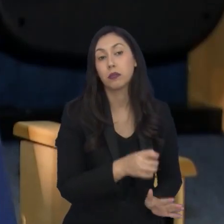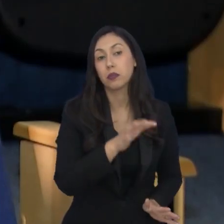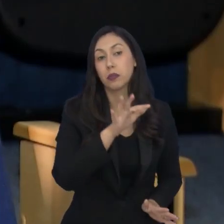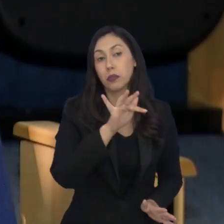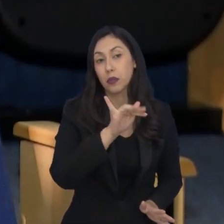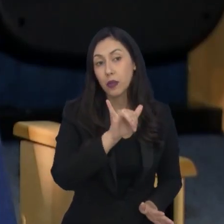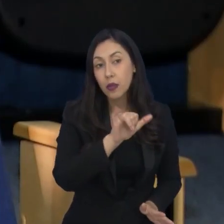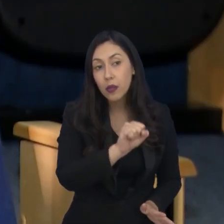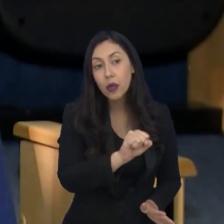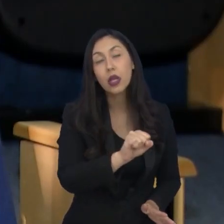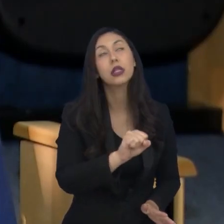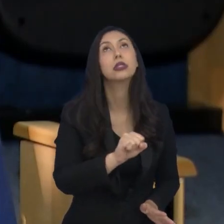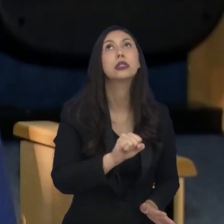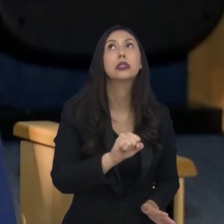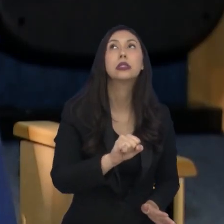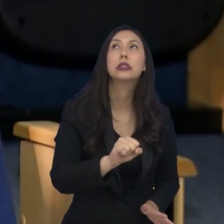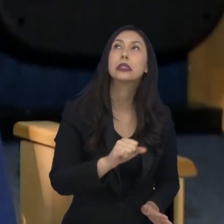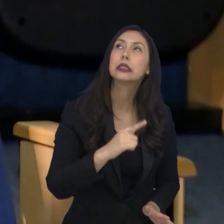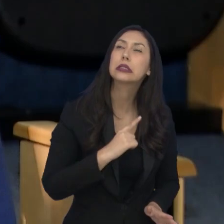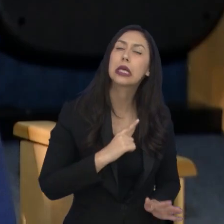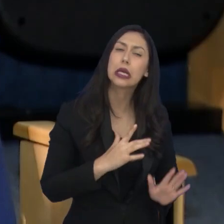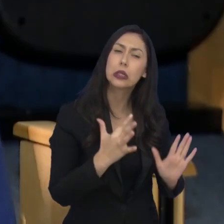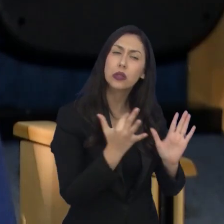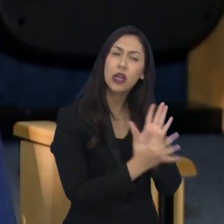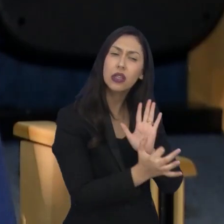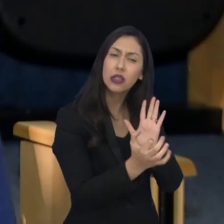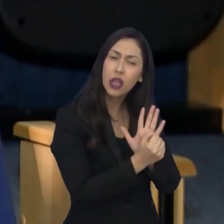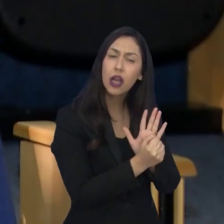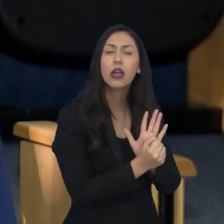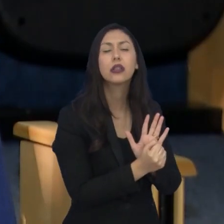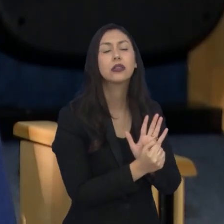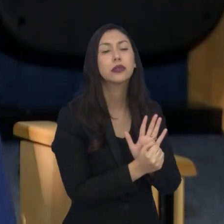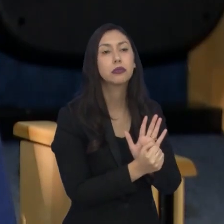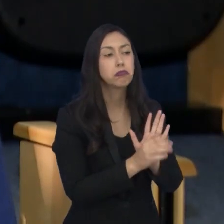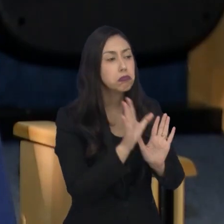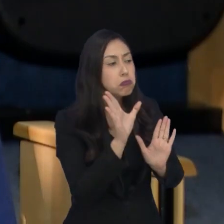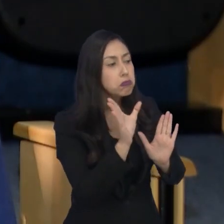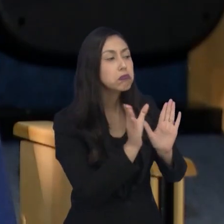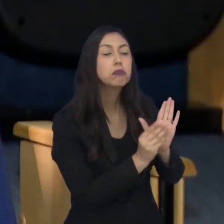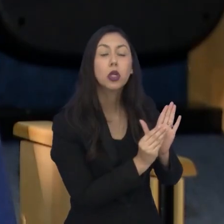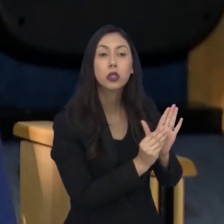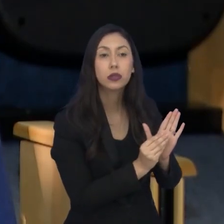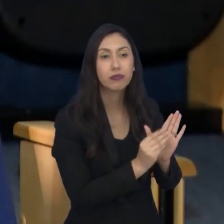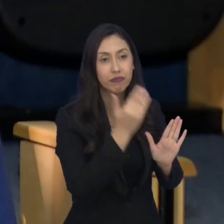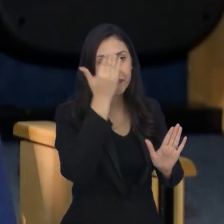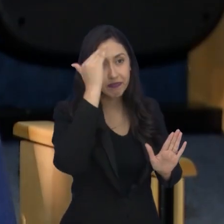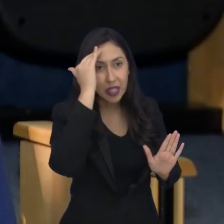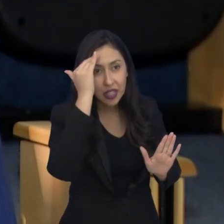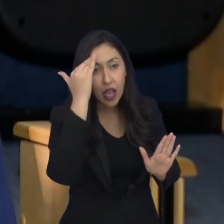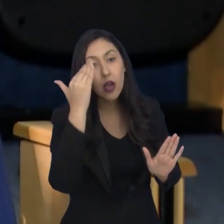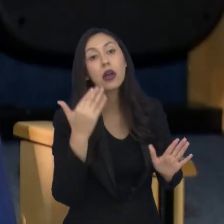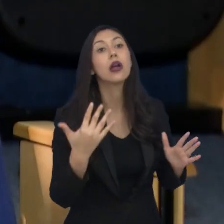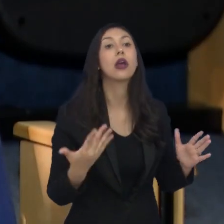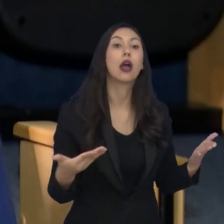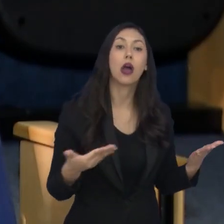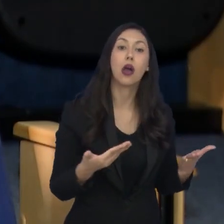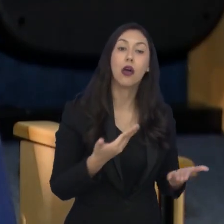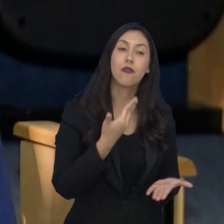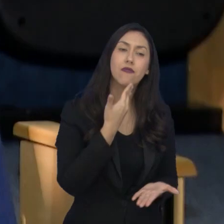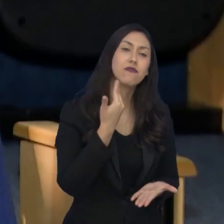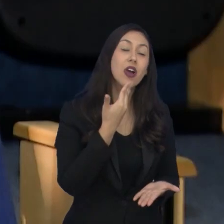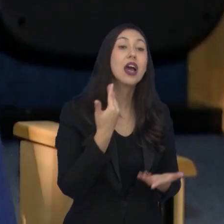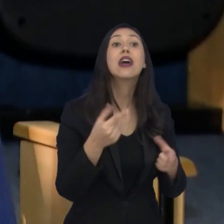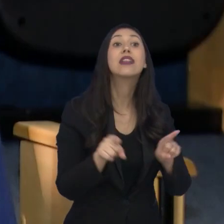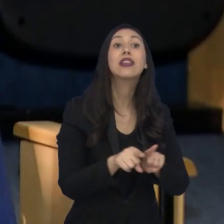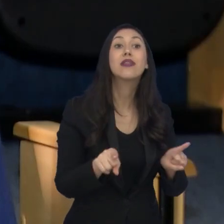agora aquele cadastro que a gente coloca, entendeu? Então, assim, está sendo bem mais fácil. Agora